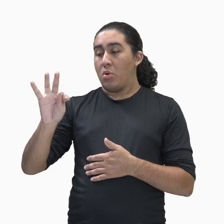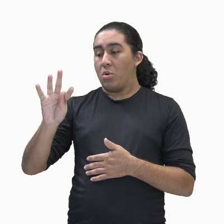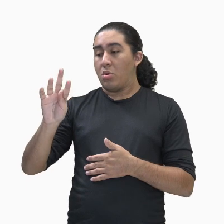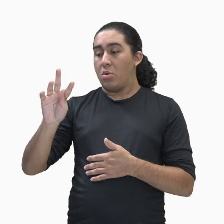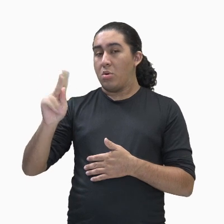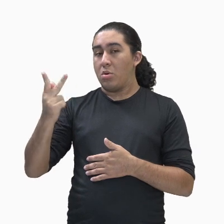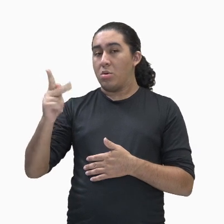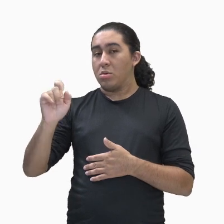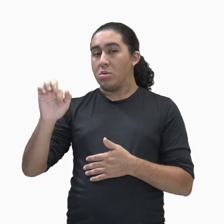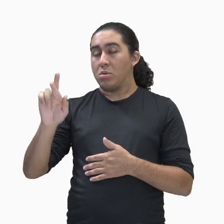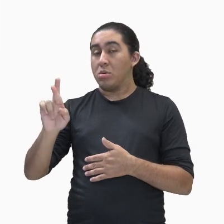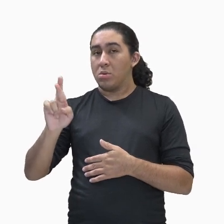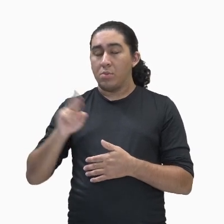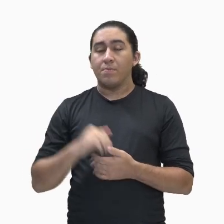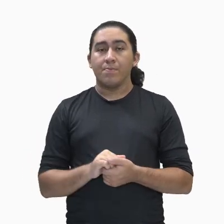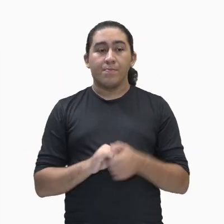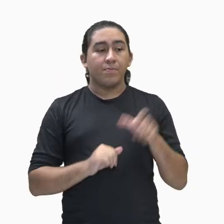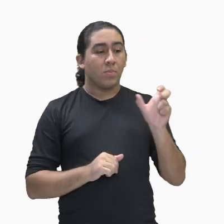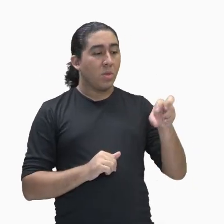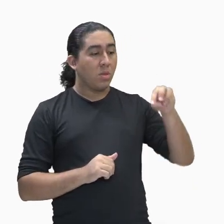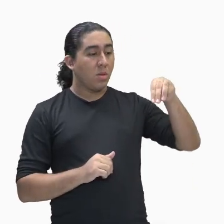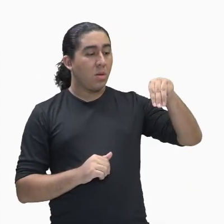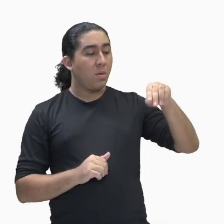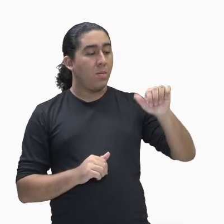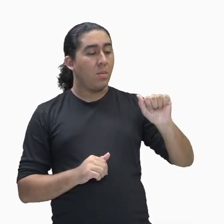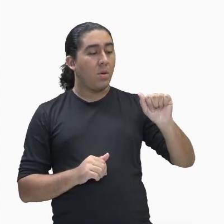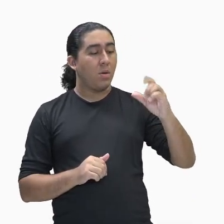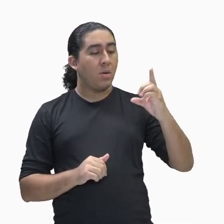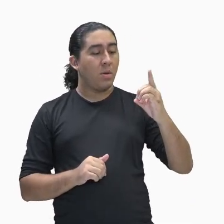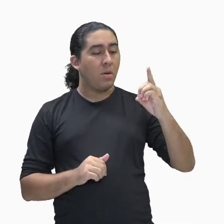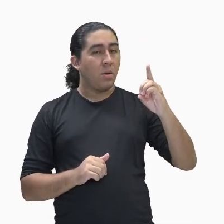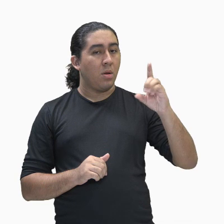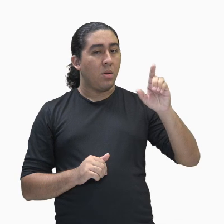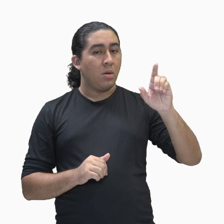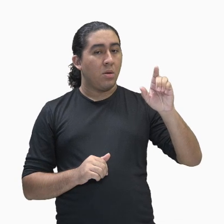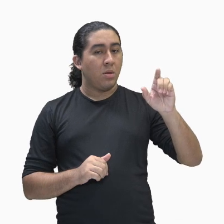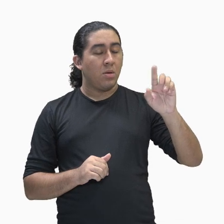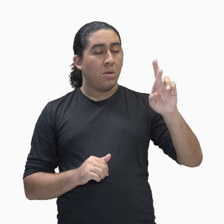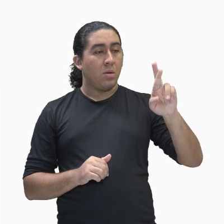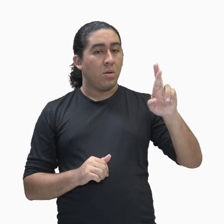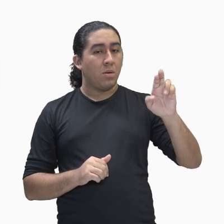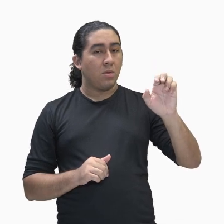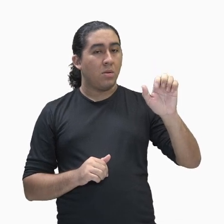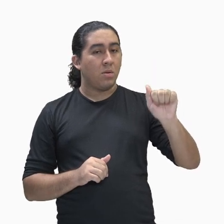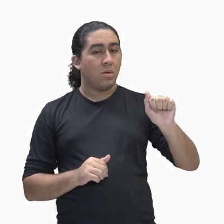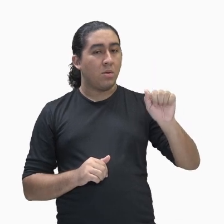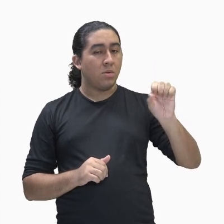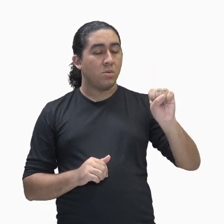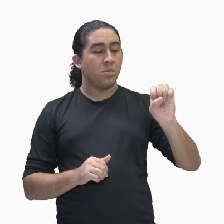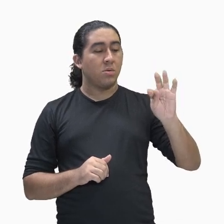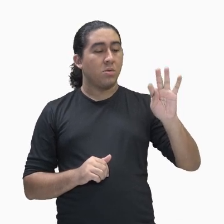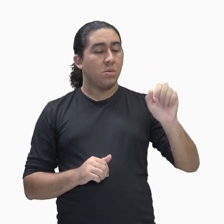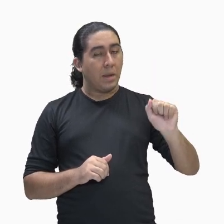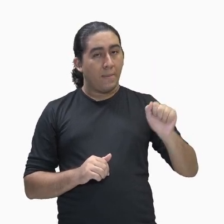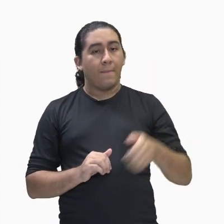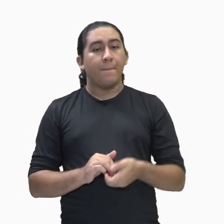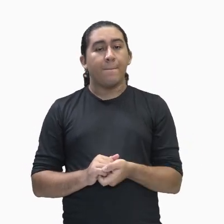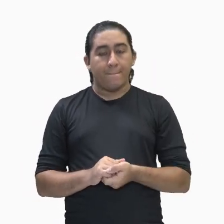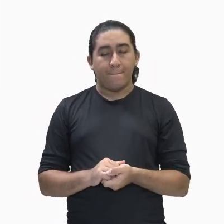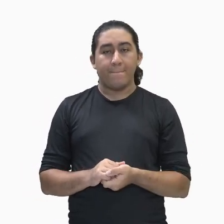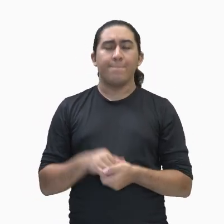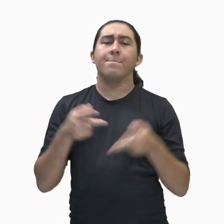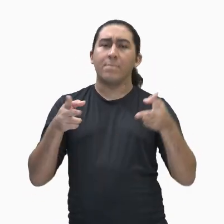spouse. Continuando um pouquinho mais, agora a gente está afastando um pouco mais nessa relação da família base.